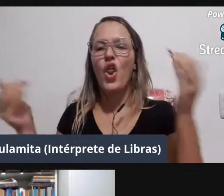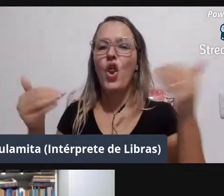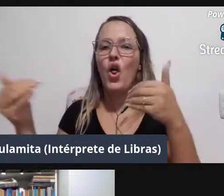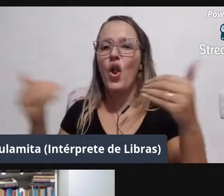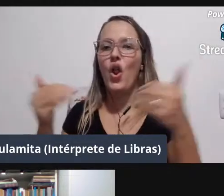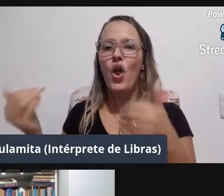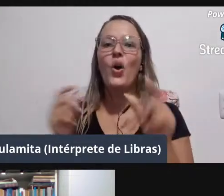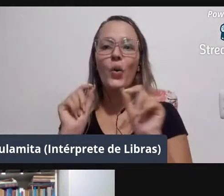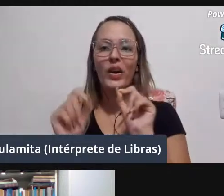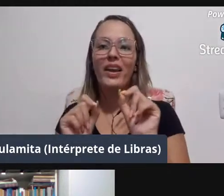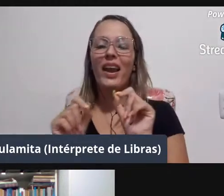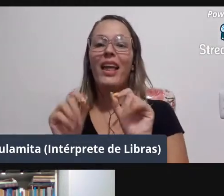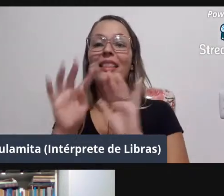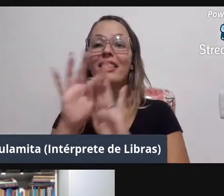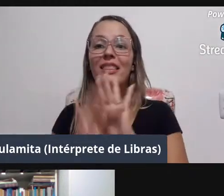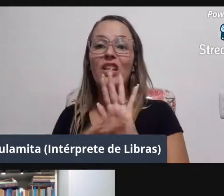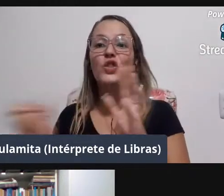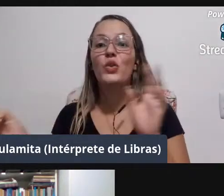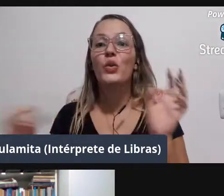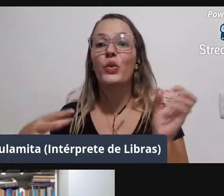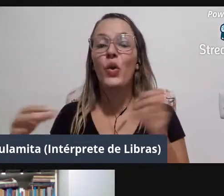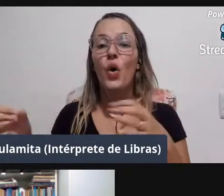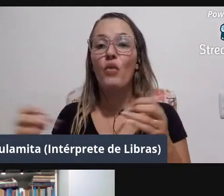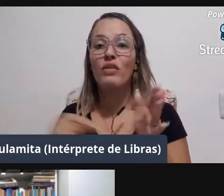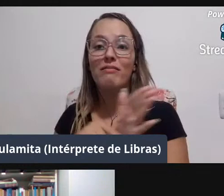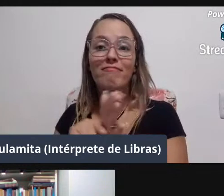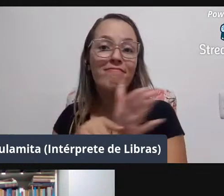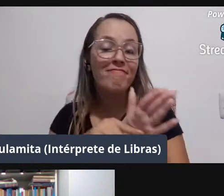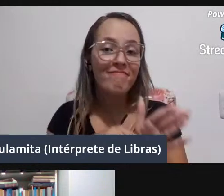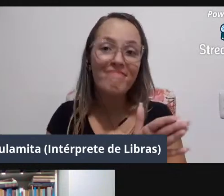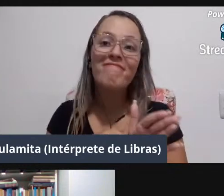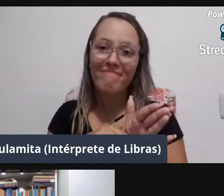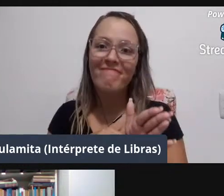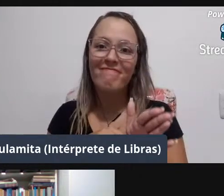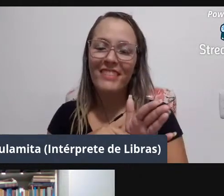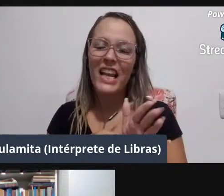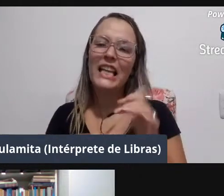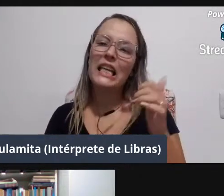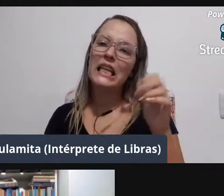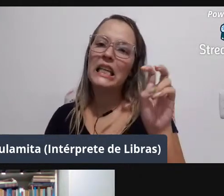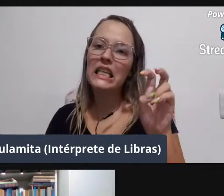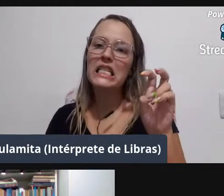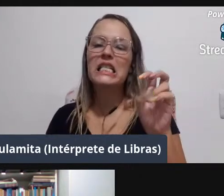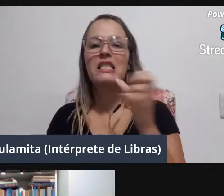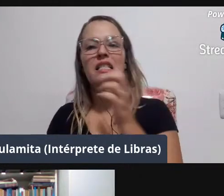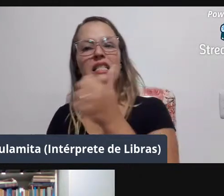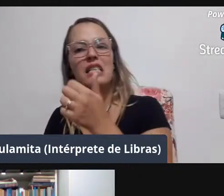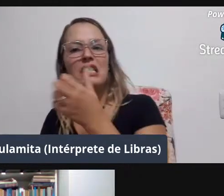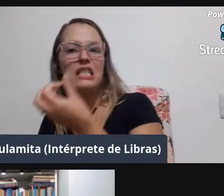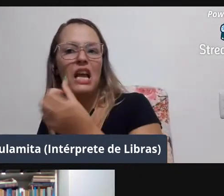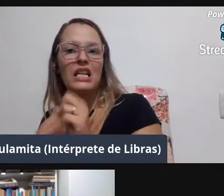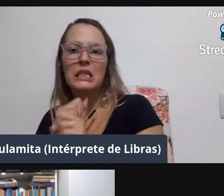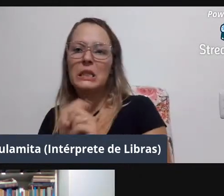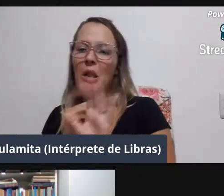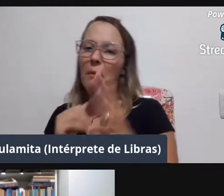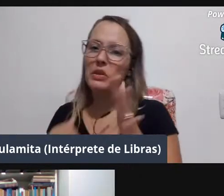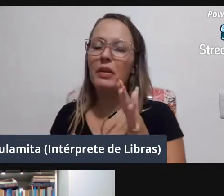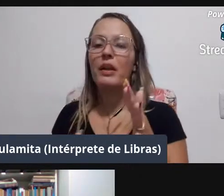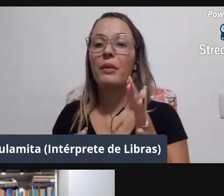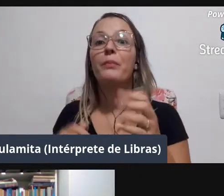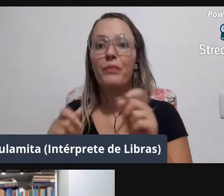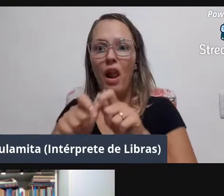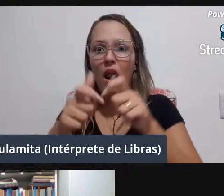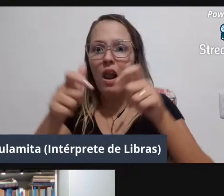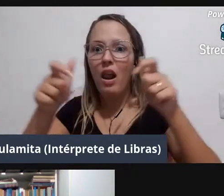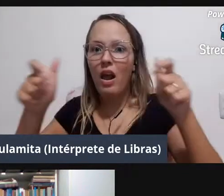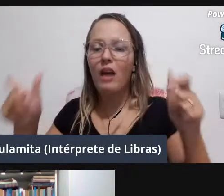Mostrando justamente como que em 15, 16 anos, né, aumentou muito em quantidade e